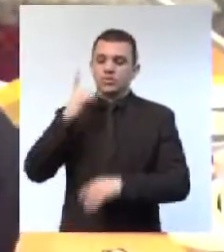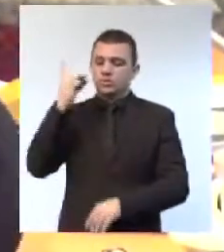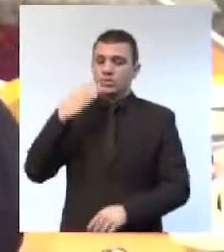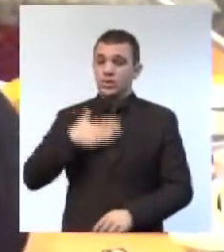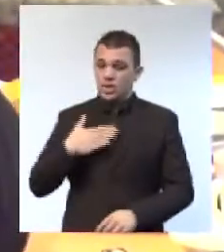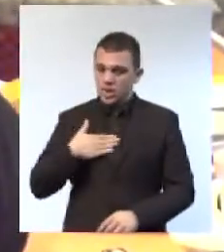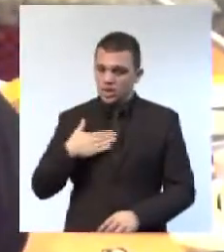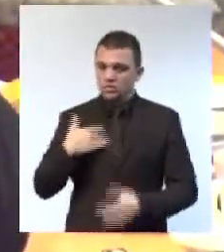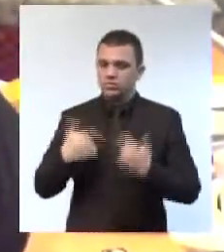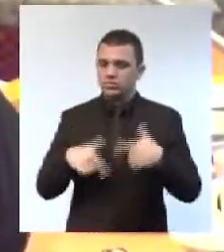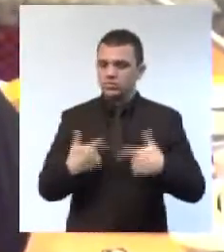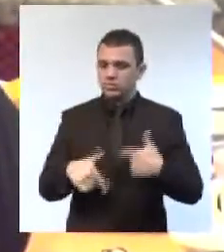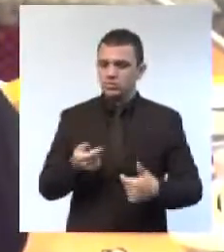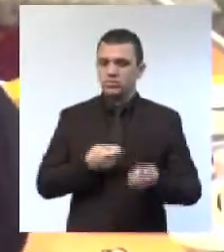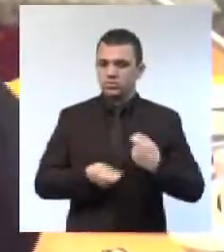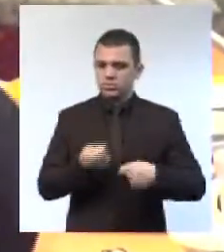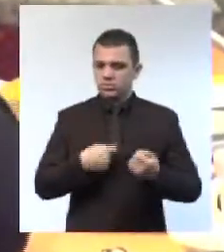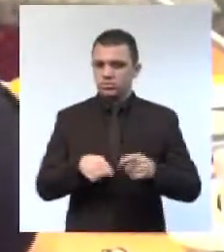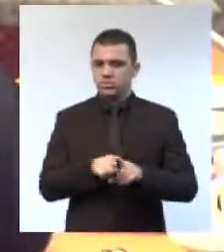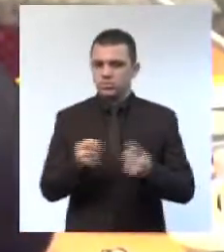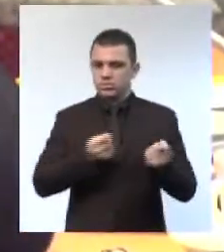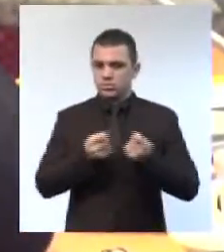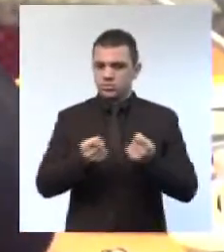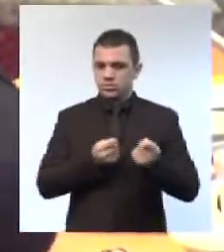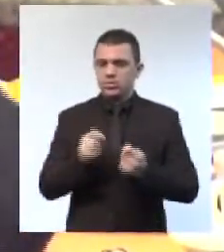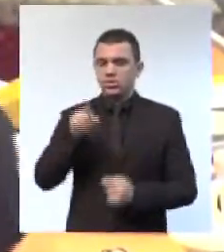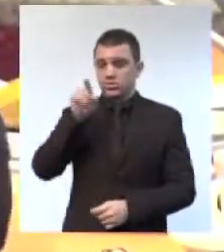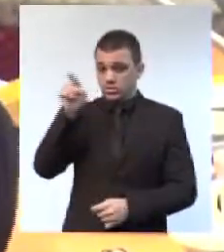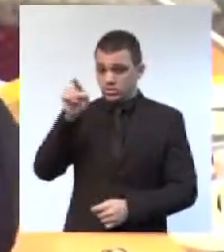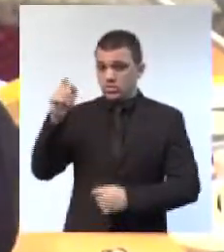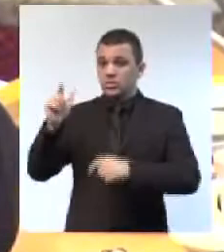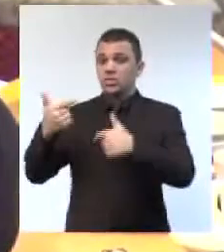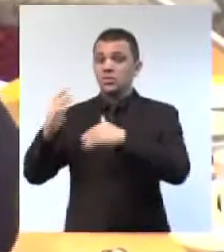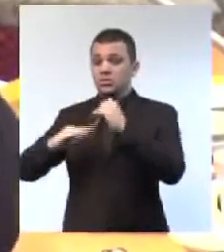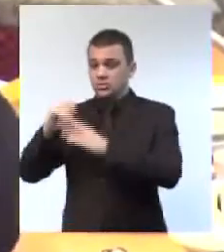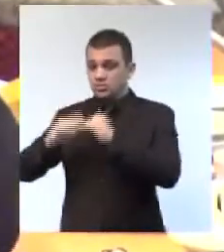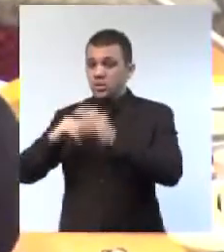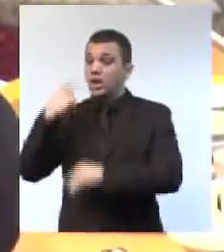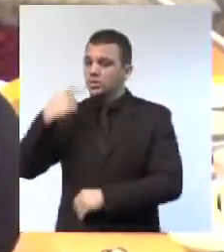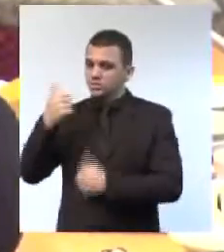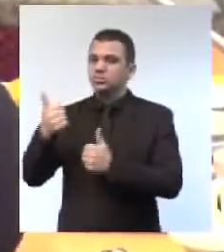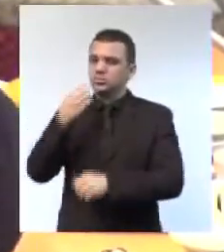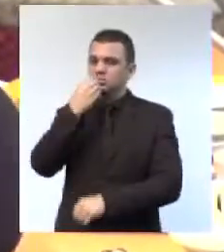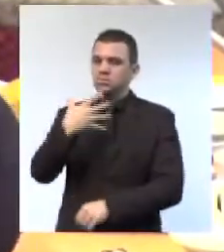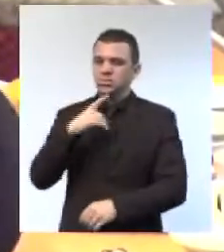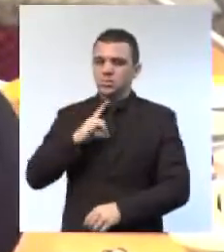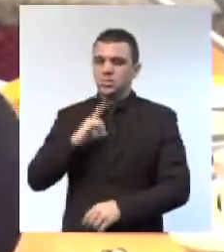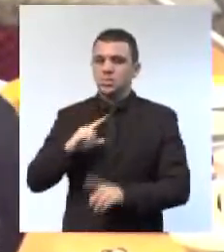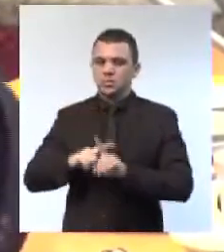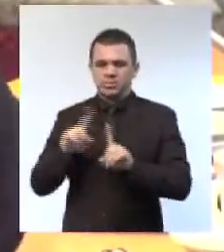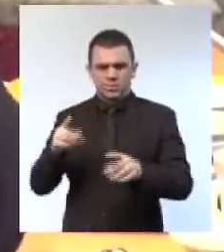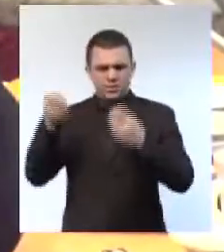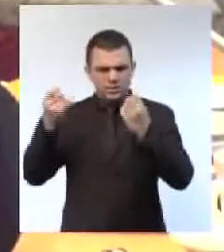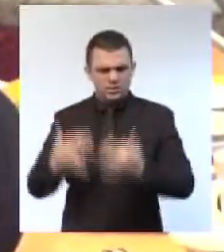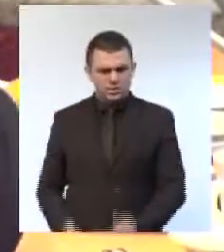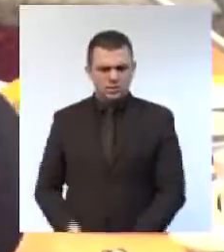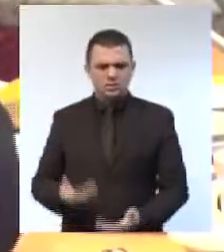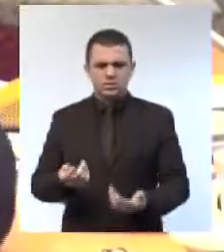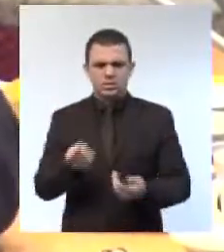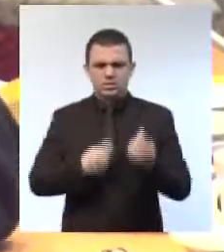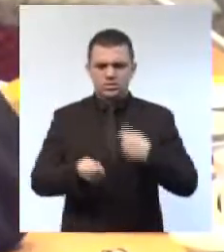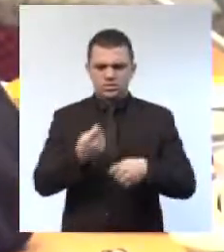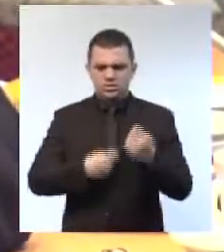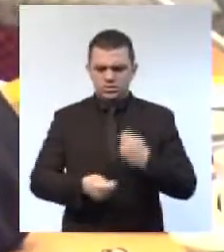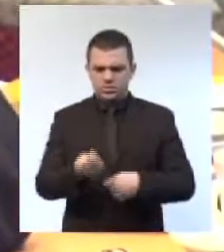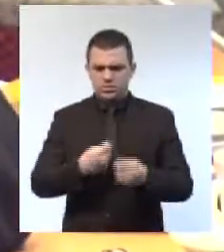economista. Vossa Excelência é um excelente advogado. Agora, Vossa Excelência vir dizer que improbidade administrativa não dá impeachment,